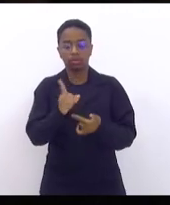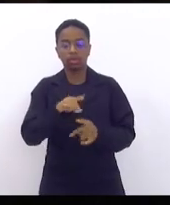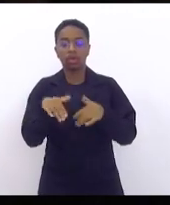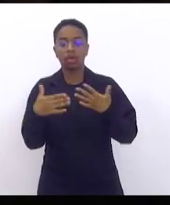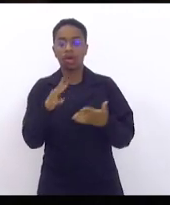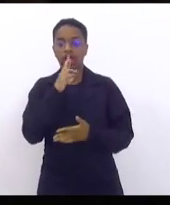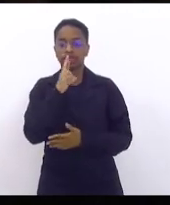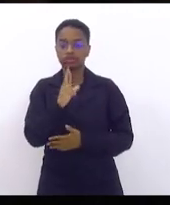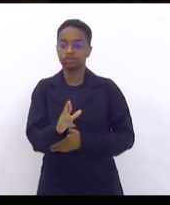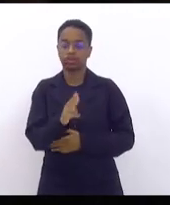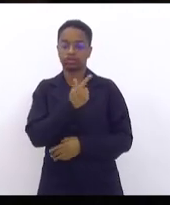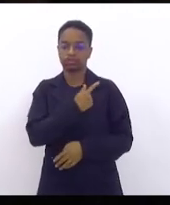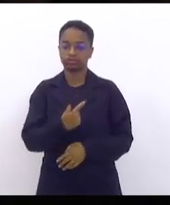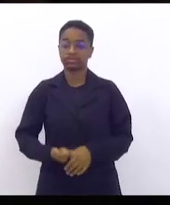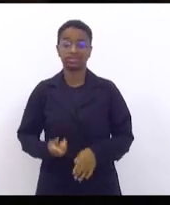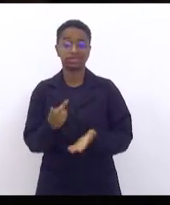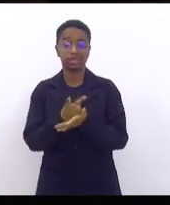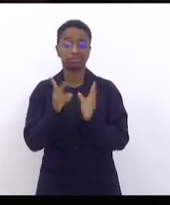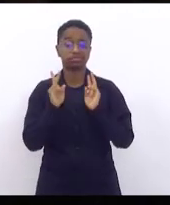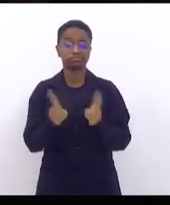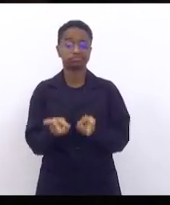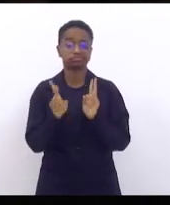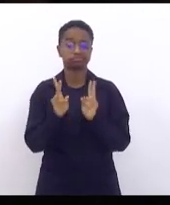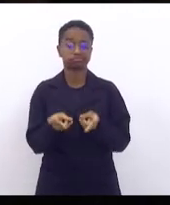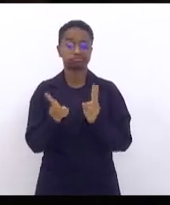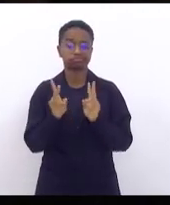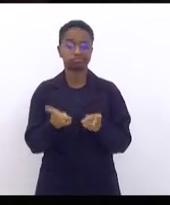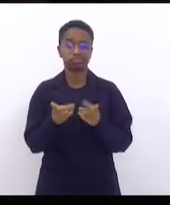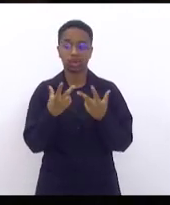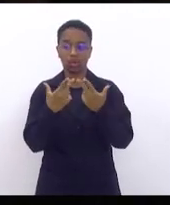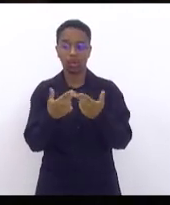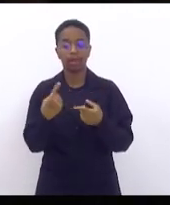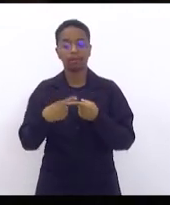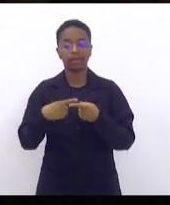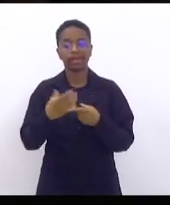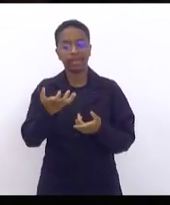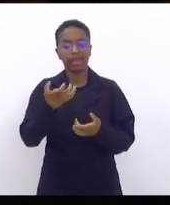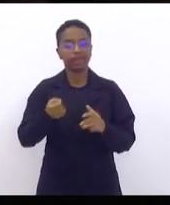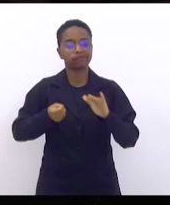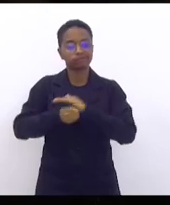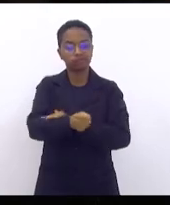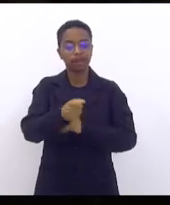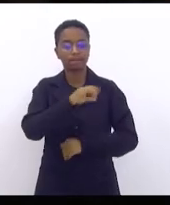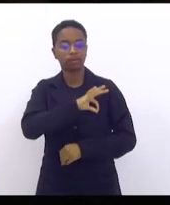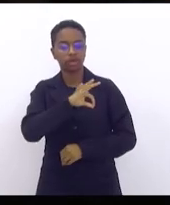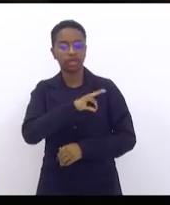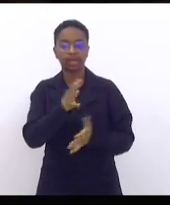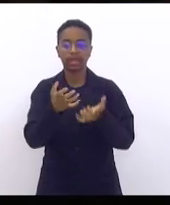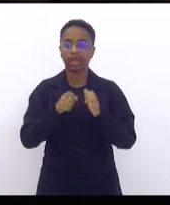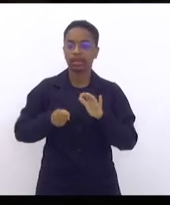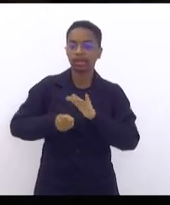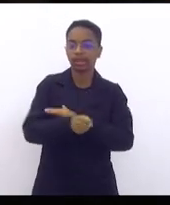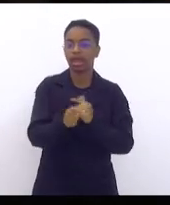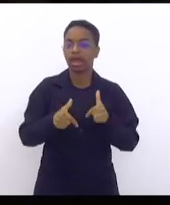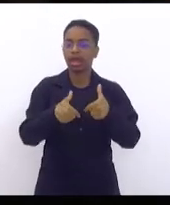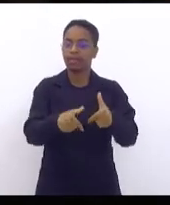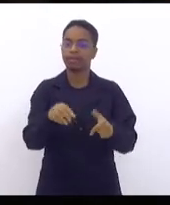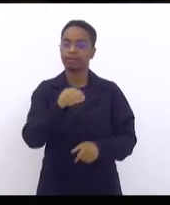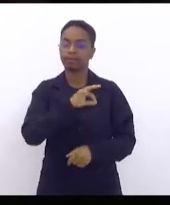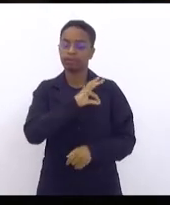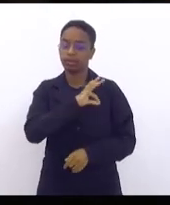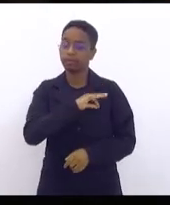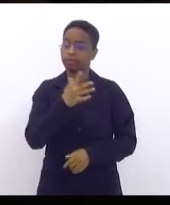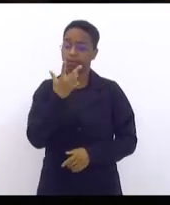dá. A resposta sempre foi a mesma. Vamos lá botar mais polícia. Vamos lá fazer mais operações policiais. Como se